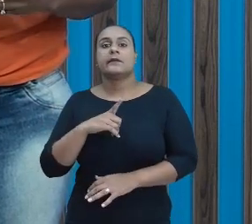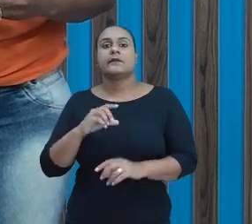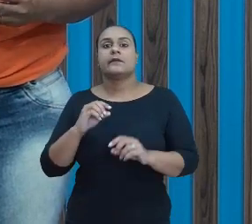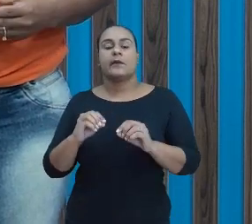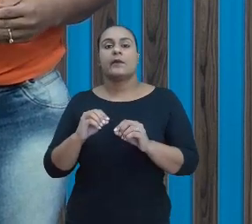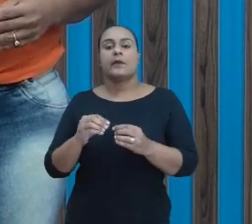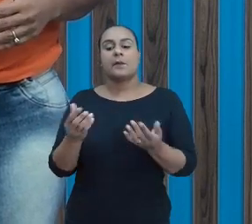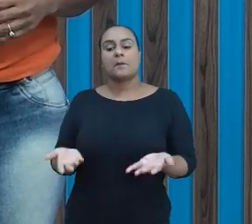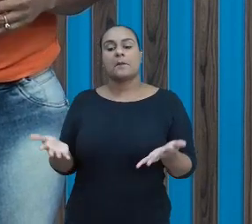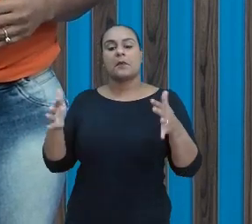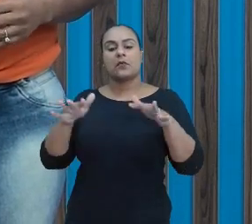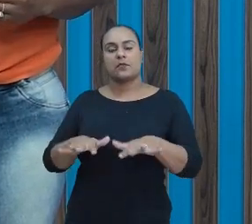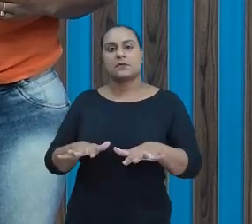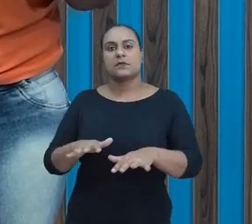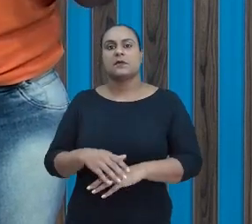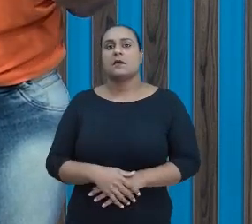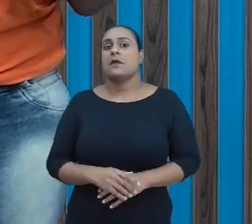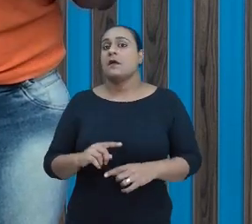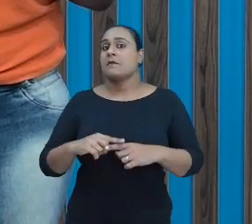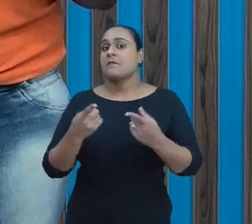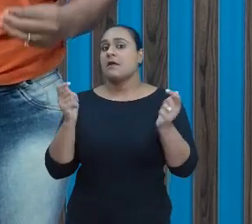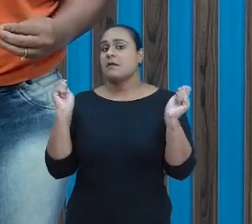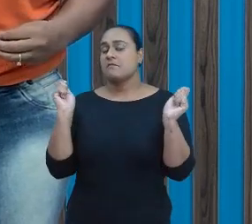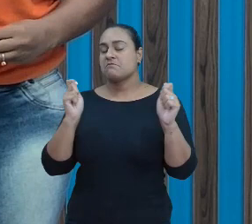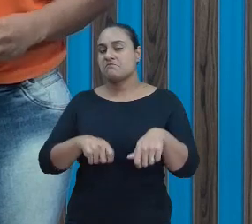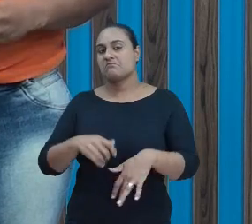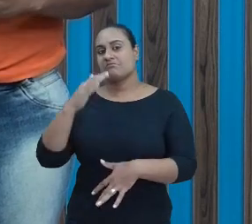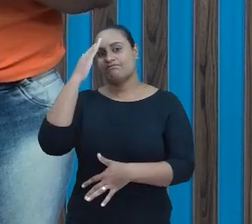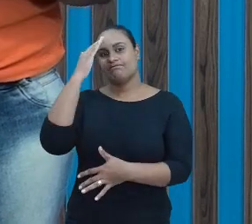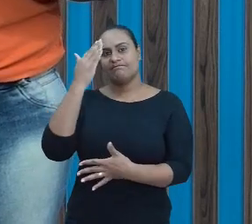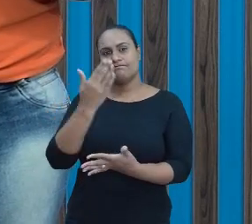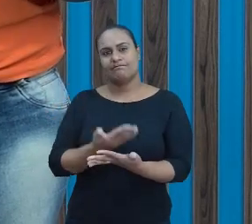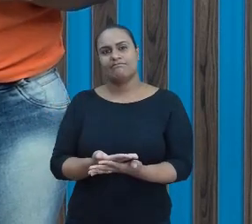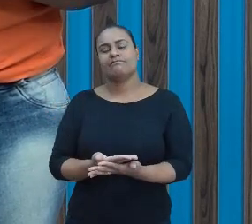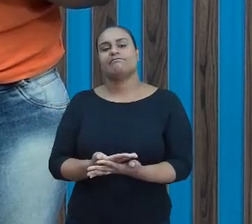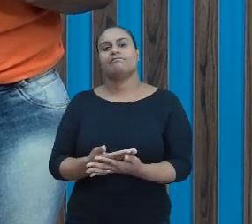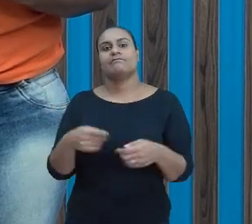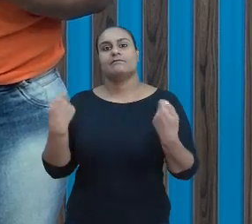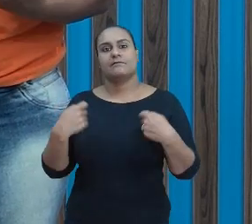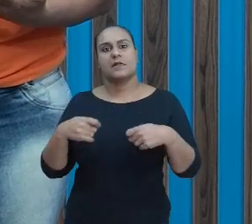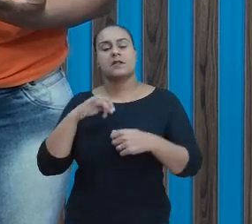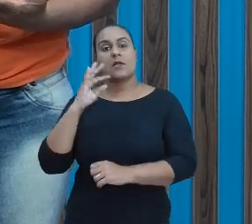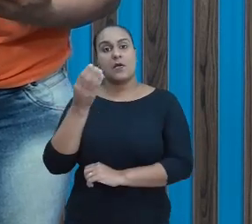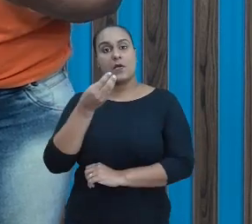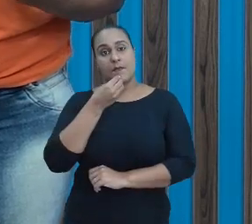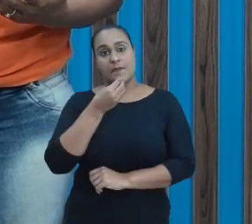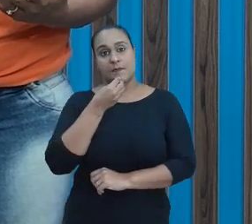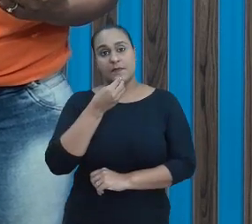a inclusão, mas que é possível acreditar, é preciso